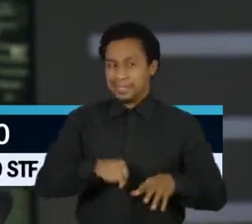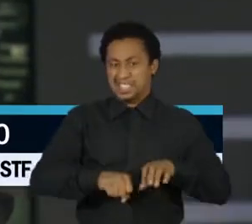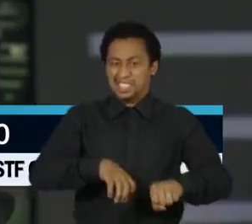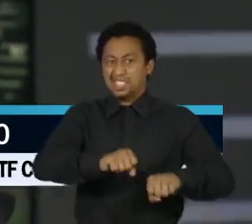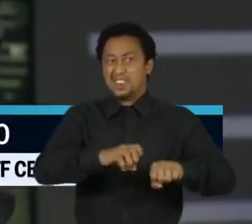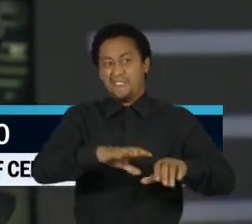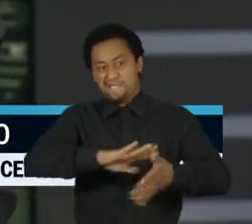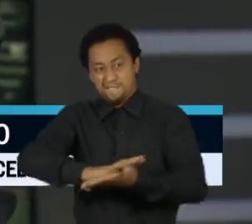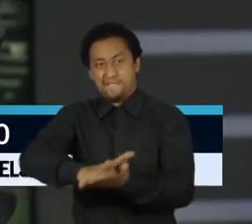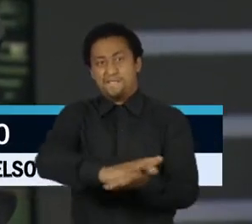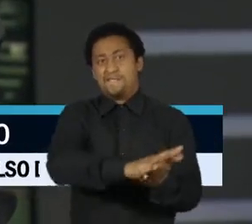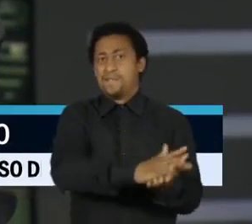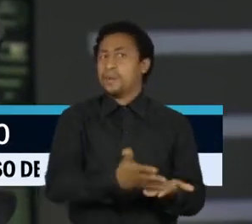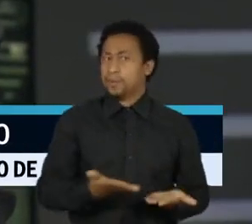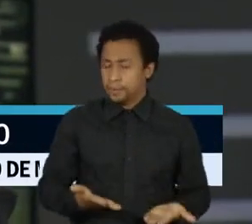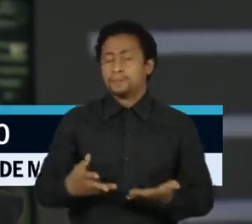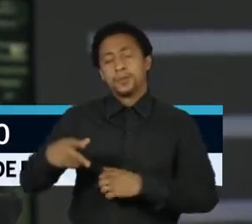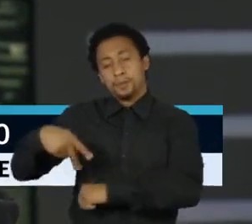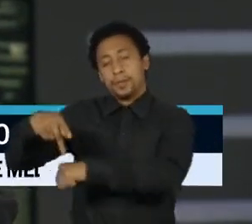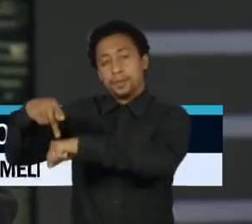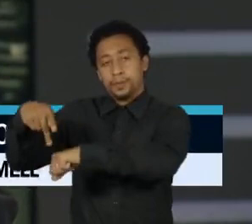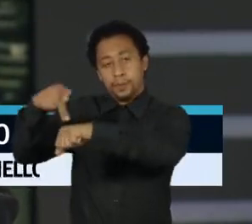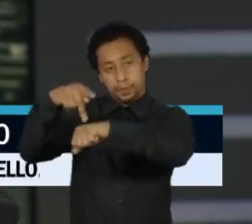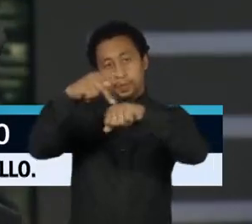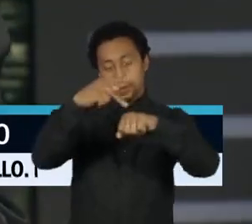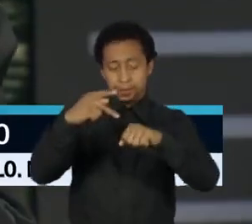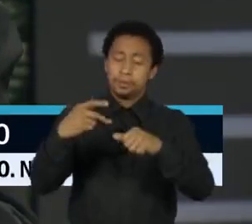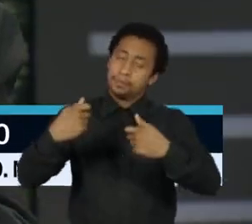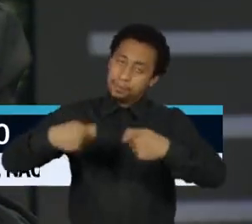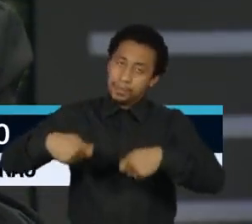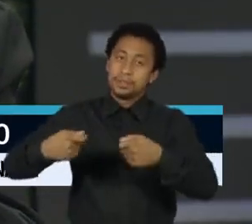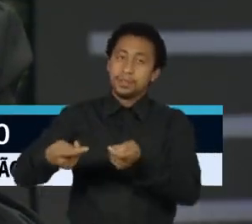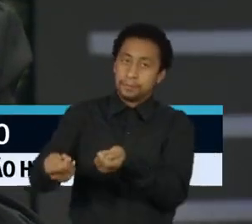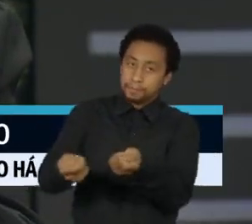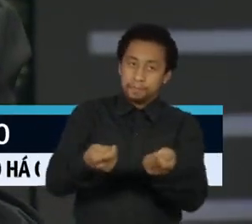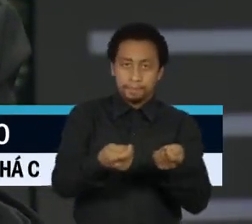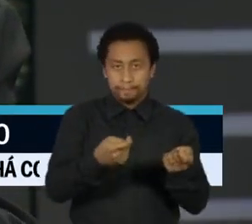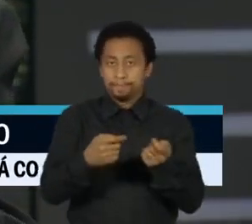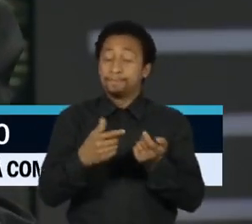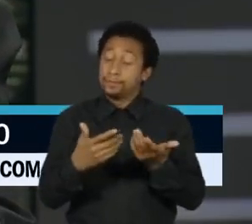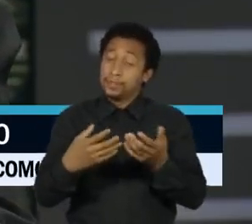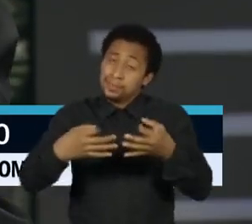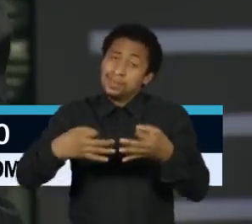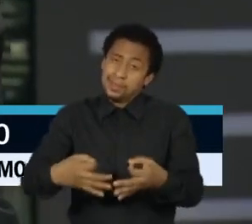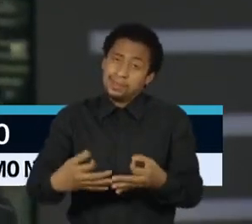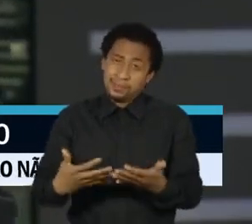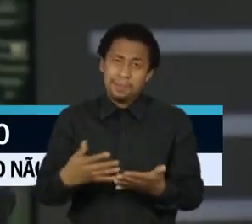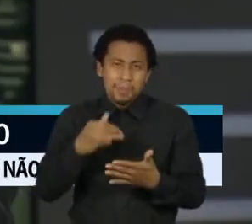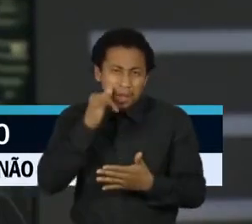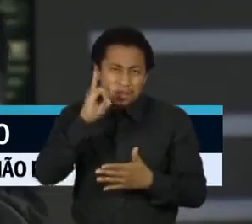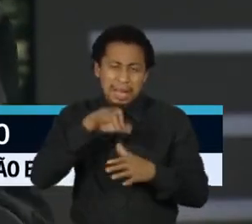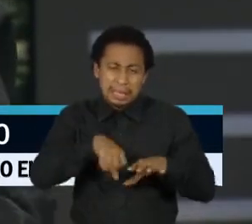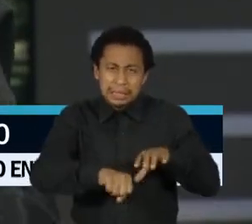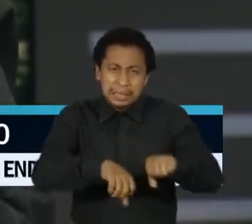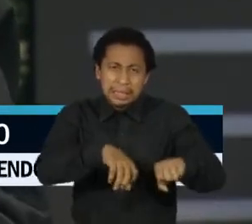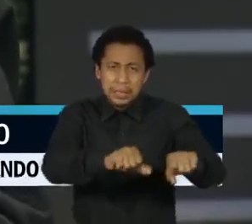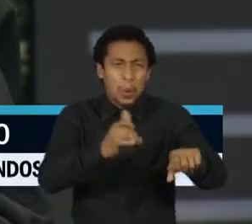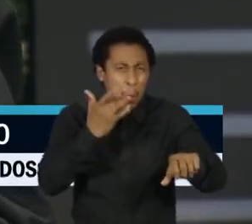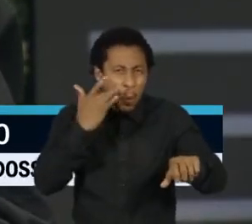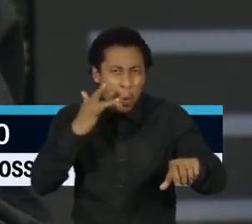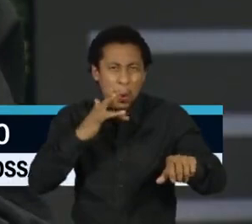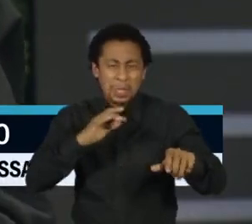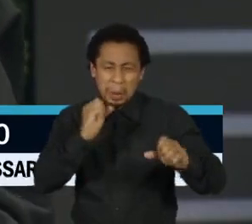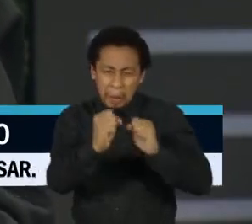controle internacional para que aquilo que é retirado, né, de modo danoso, de modo homicida, que isso não se